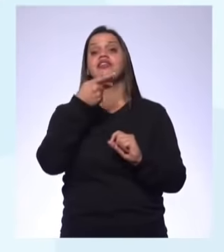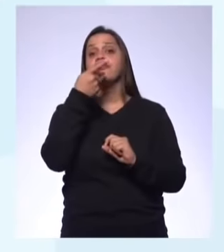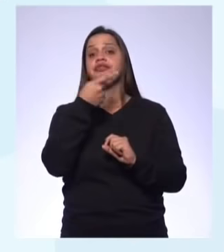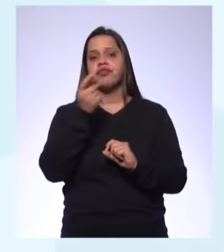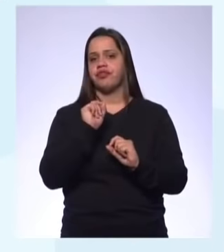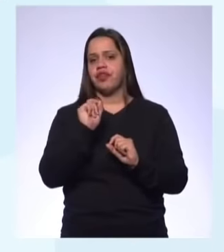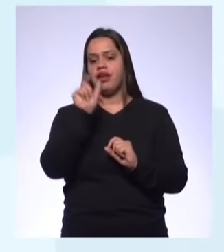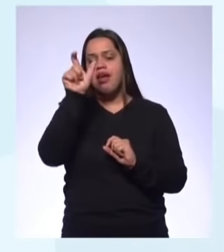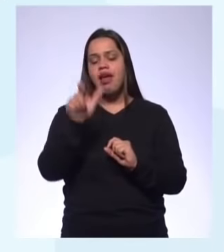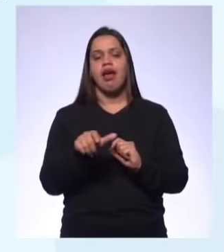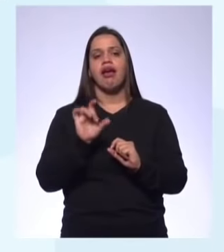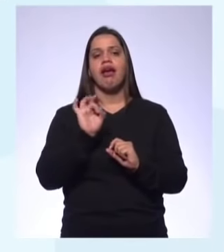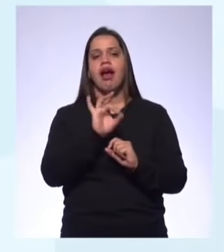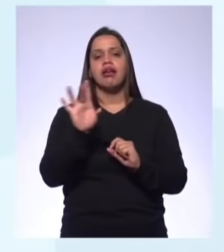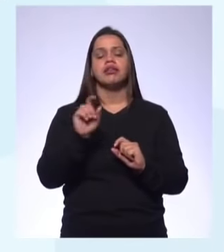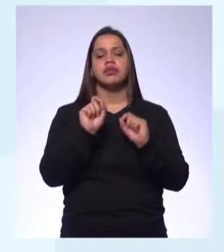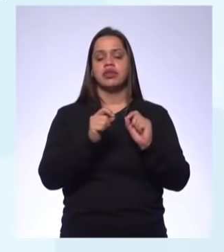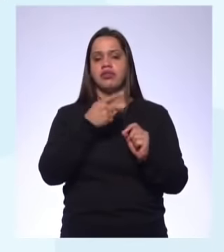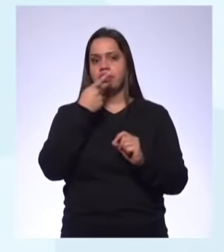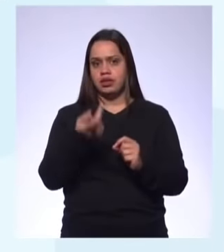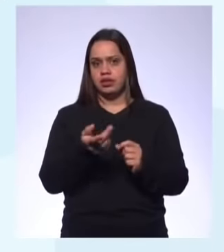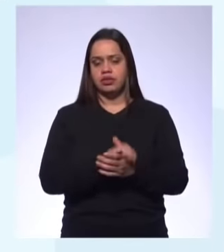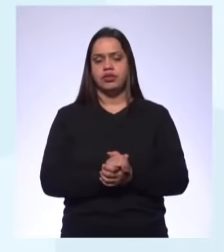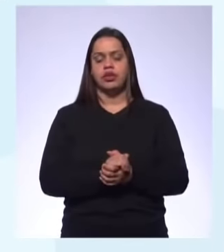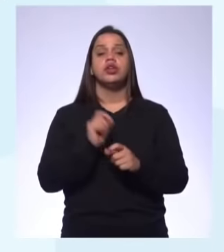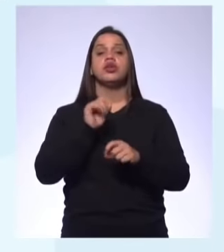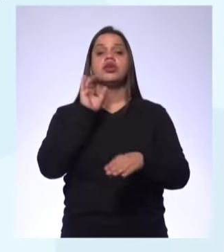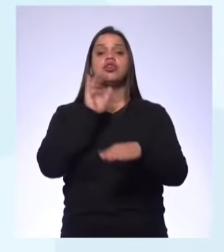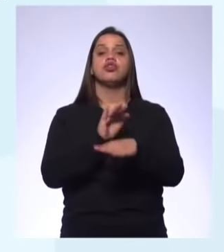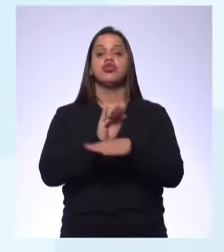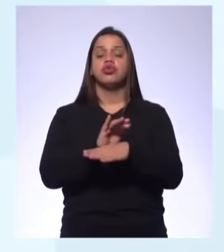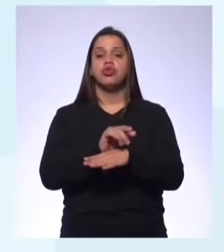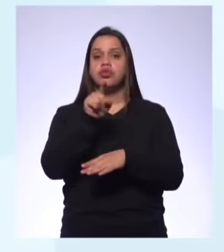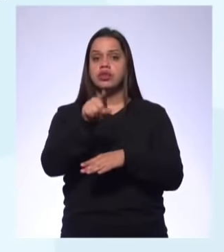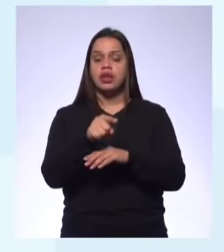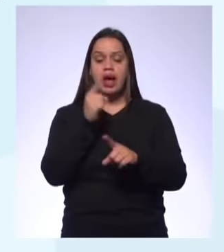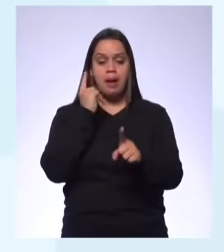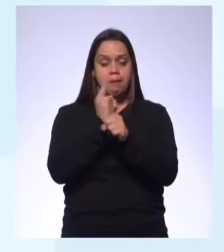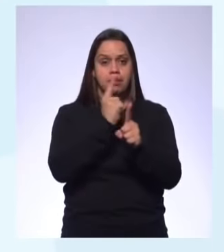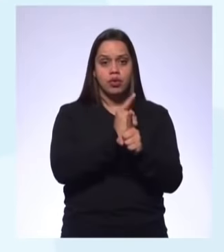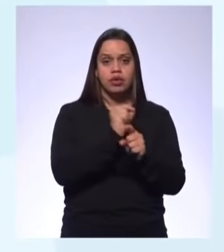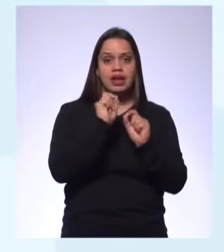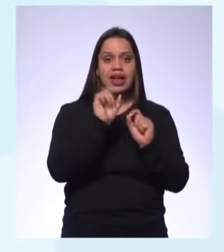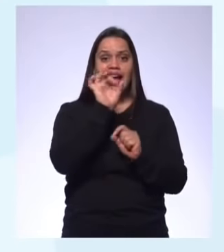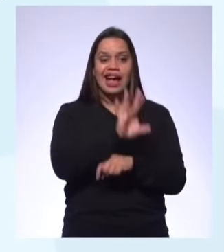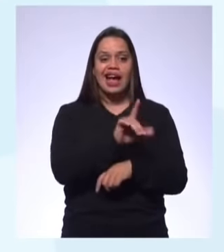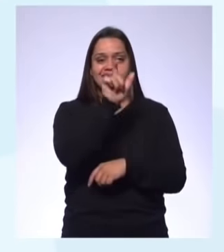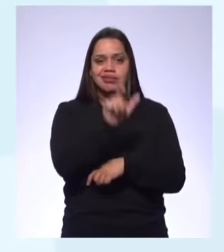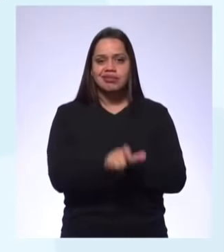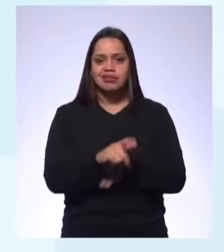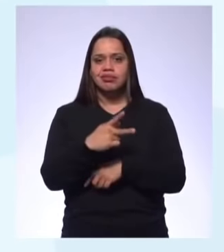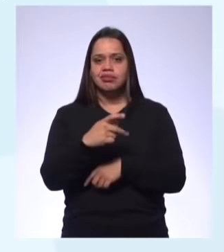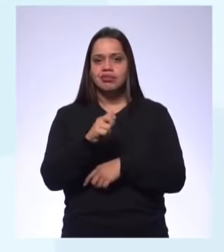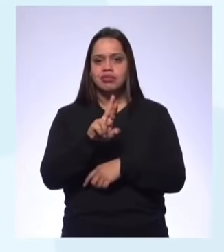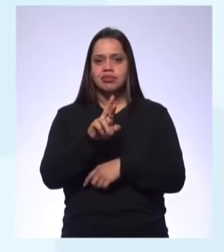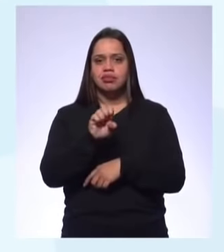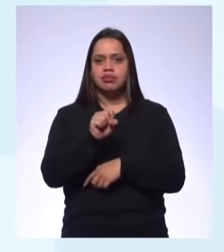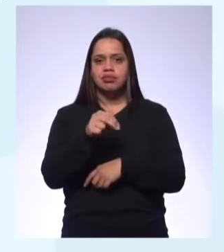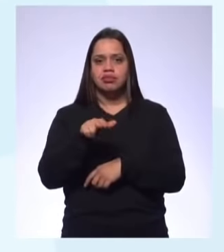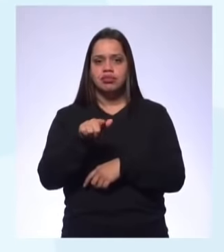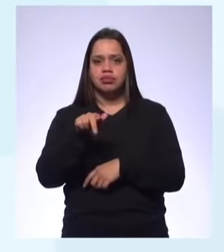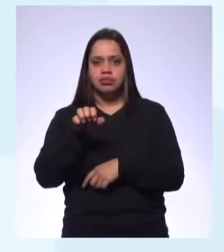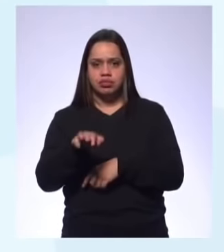estão falando aí nesse discurso? E o que ajudou você a identificar os personagens? Vamos ver se alguém consegue responder. Quem vai ser o